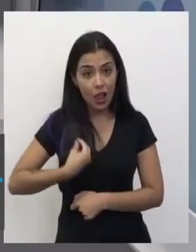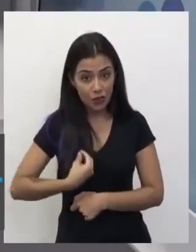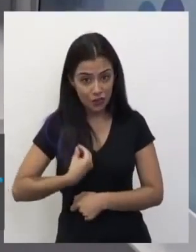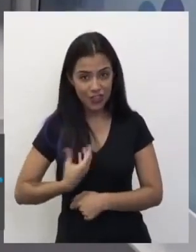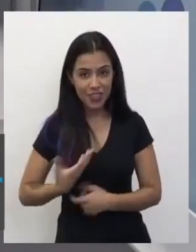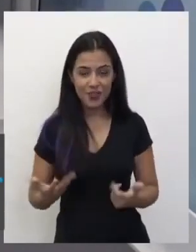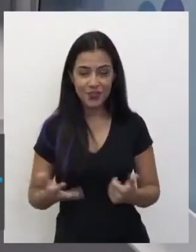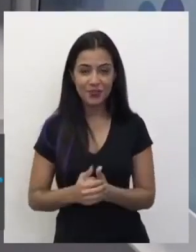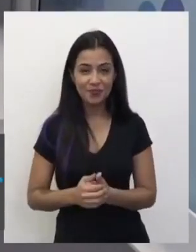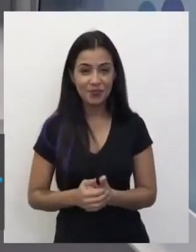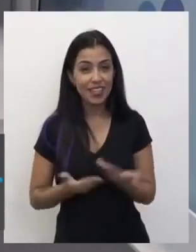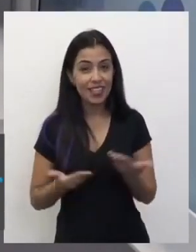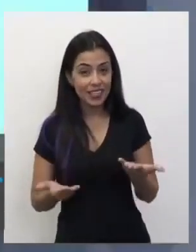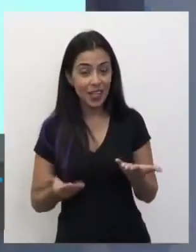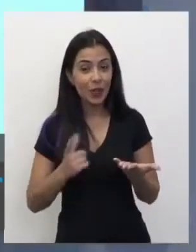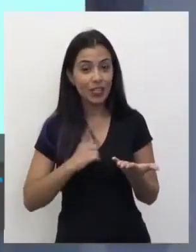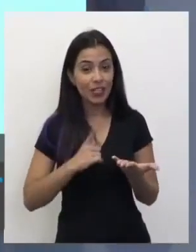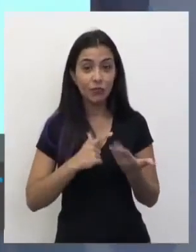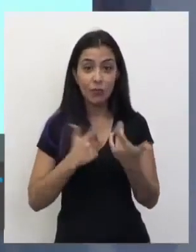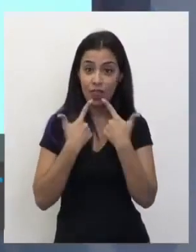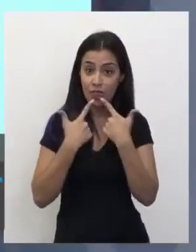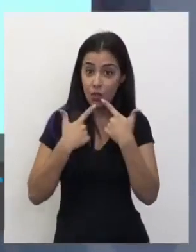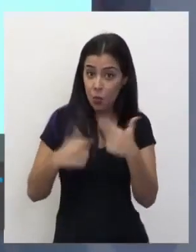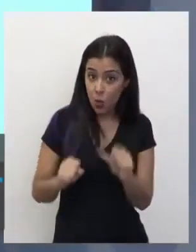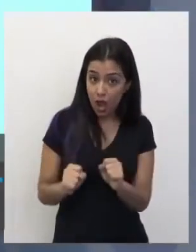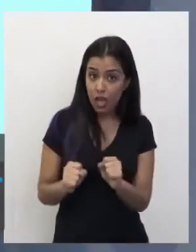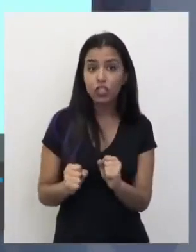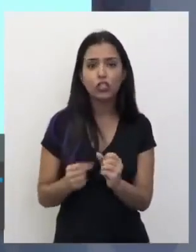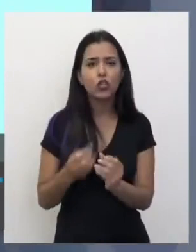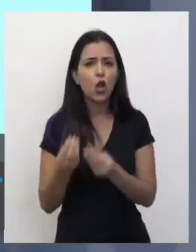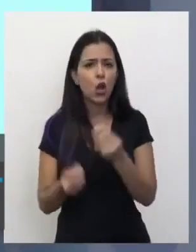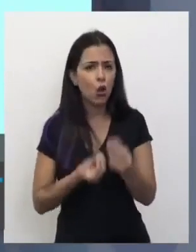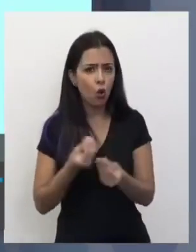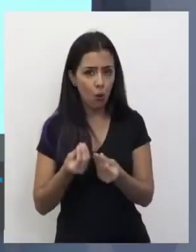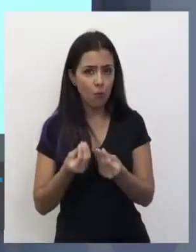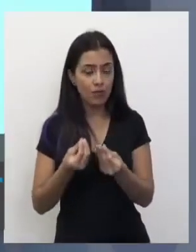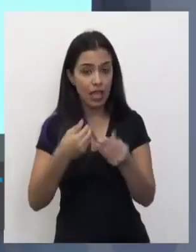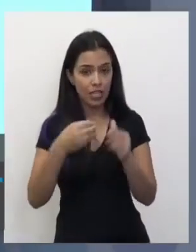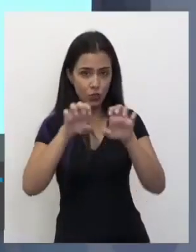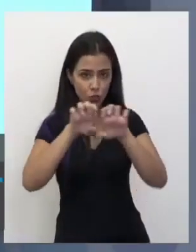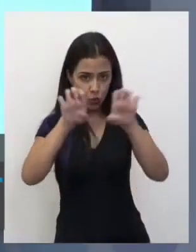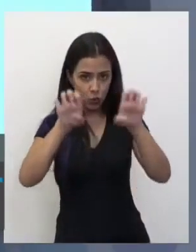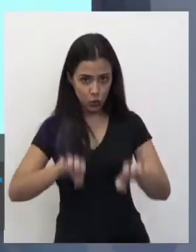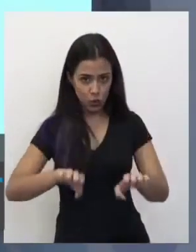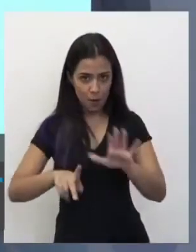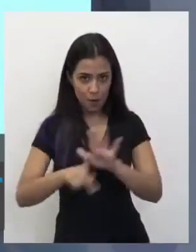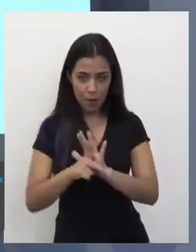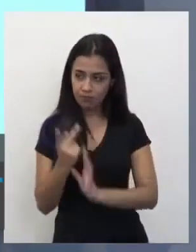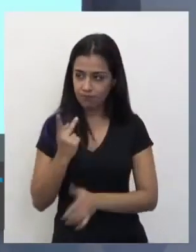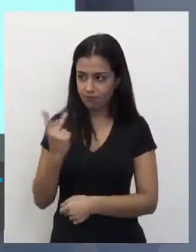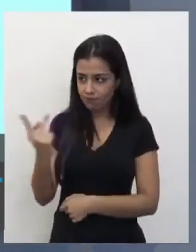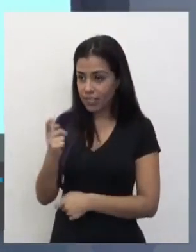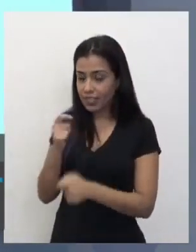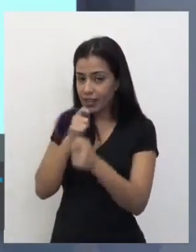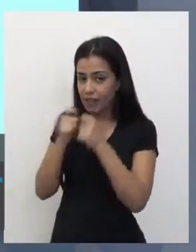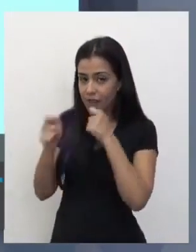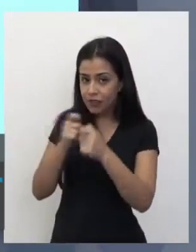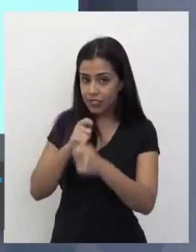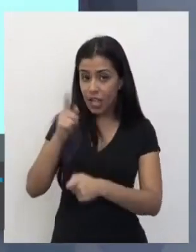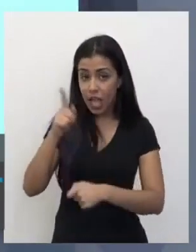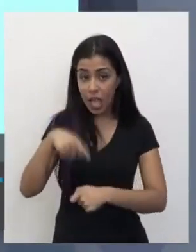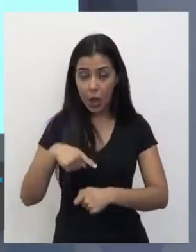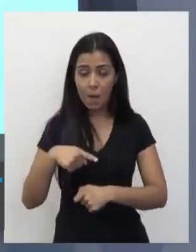interação. Então, nós usamos aqui uma linguagem, no caso, se formos analisar a estrutura da nossa entrevista, nós usamos, então, uma